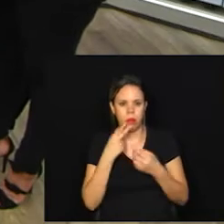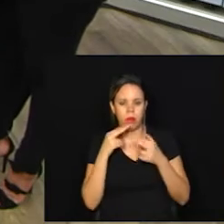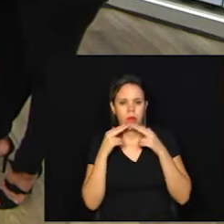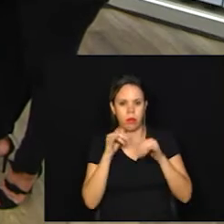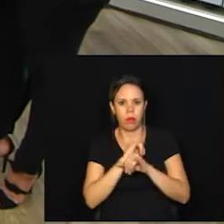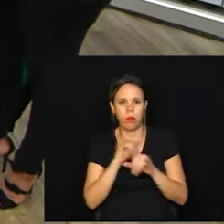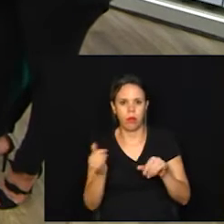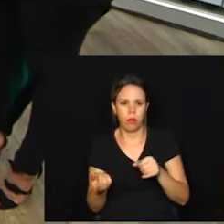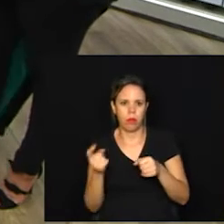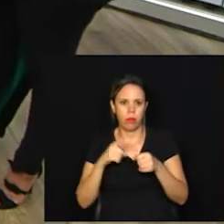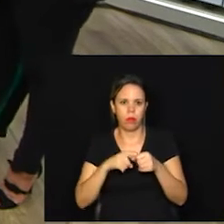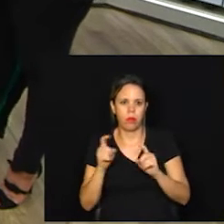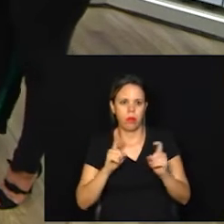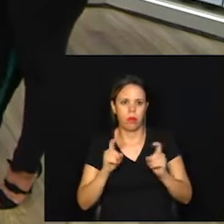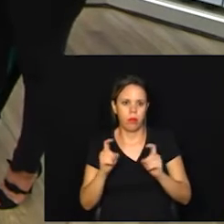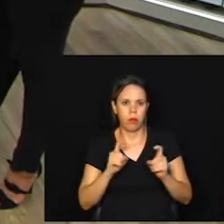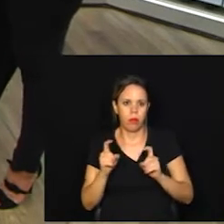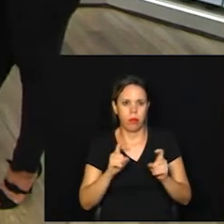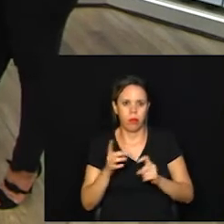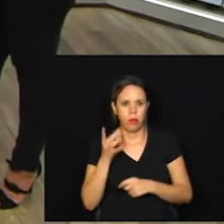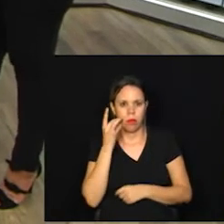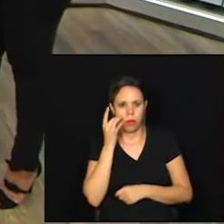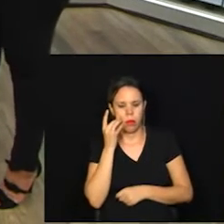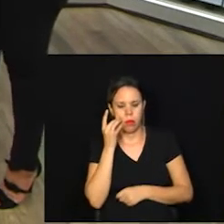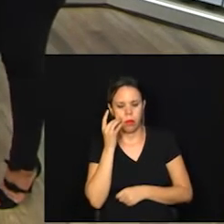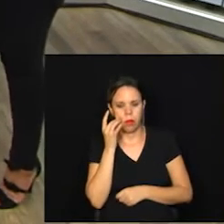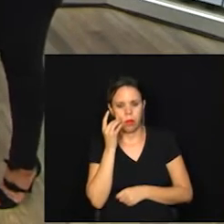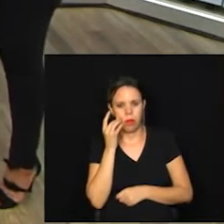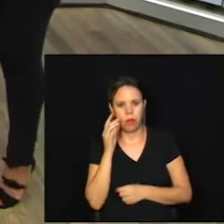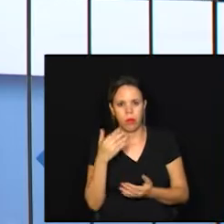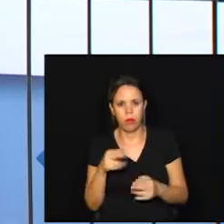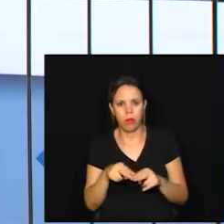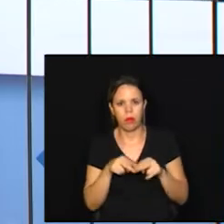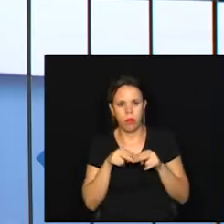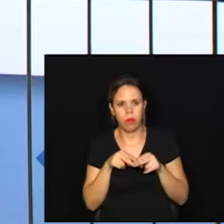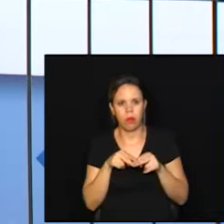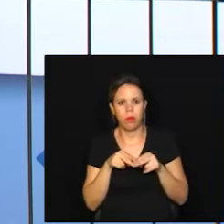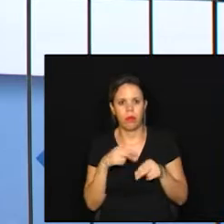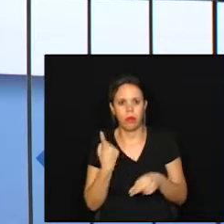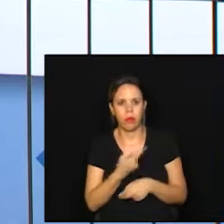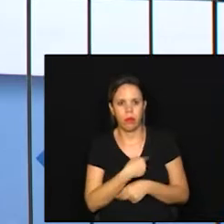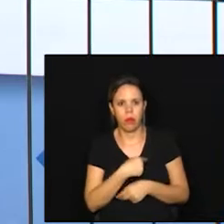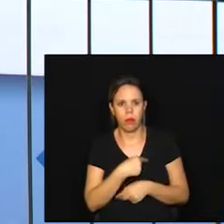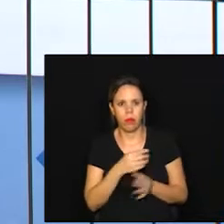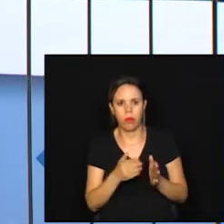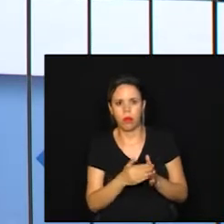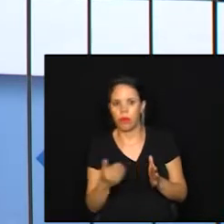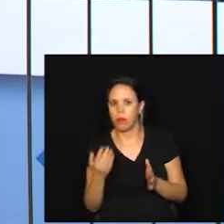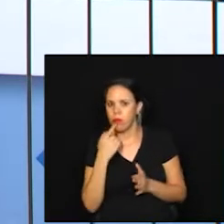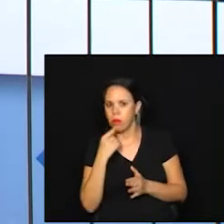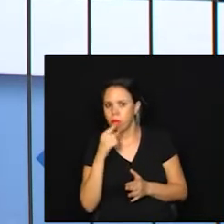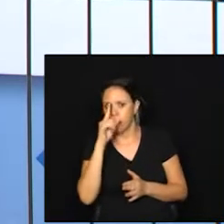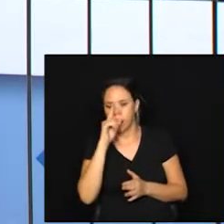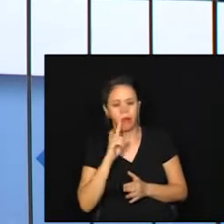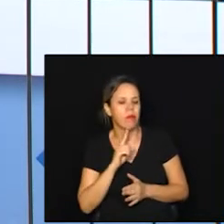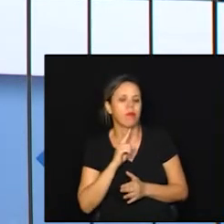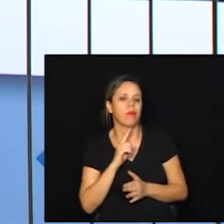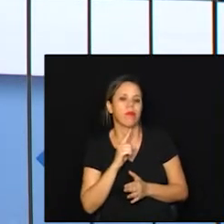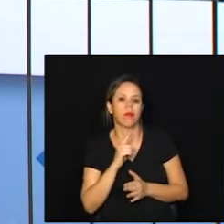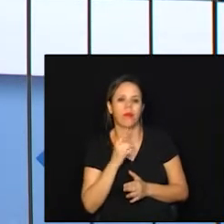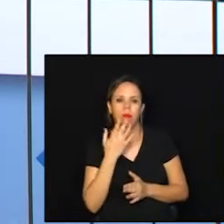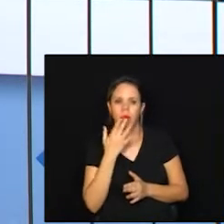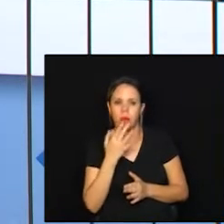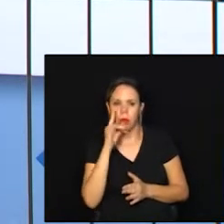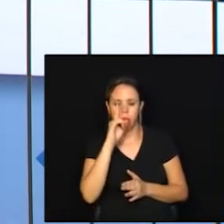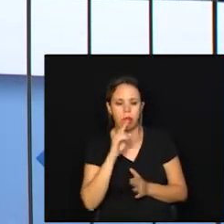da volta das reuniões ordinárias de forma presencial, até por uma questão de que nós estávamos na fase amarela há algum tempo,